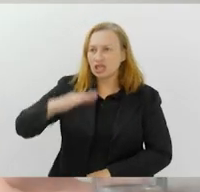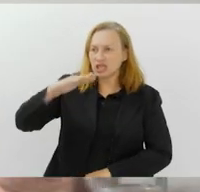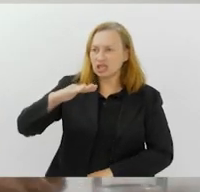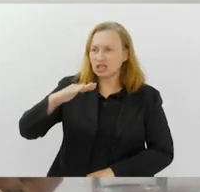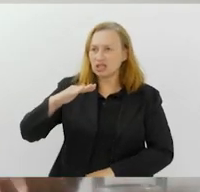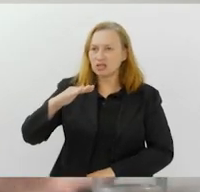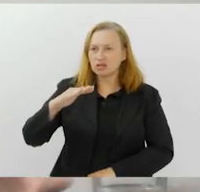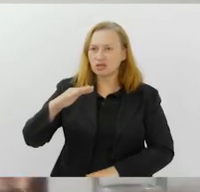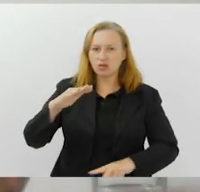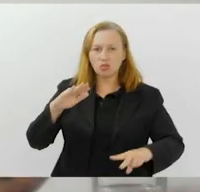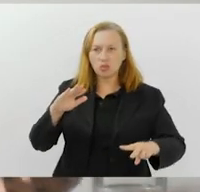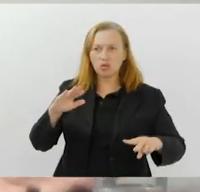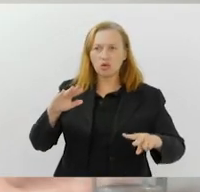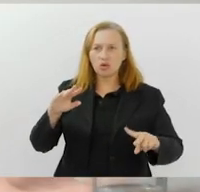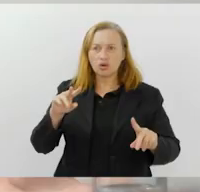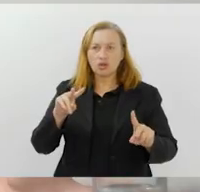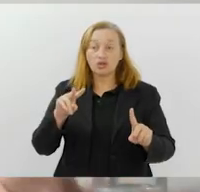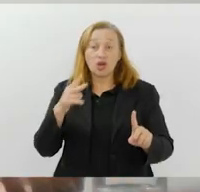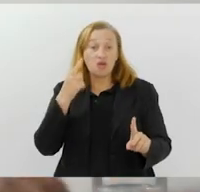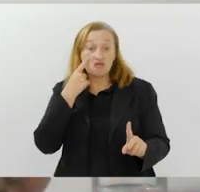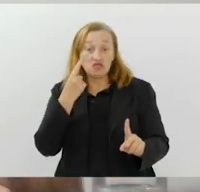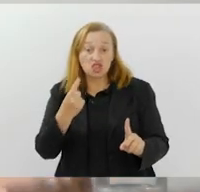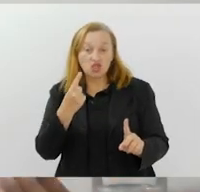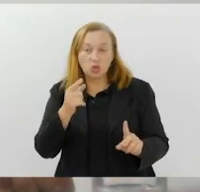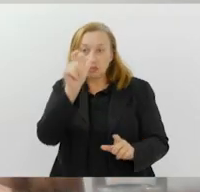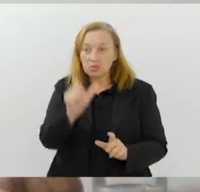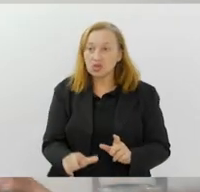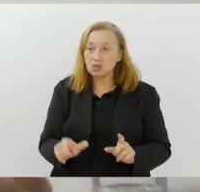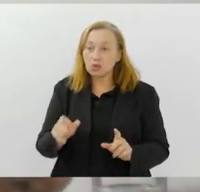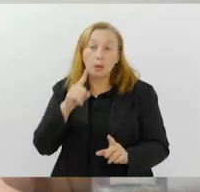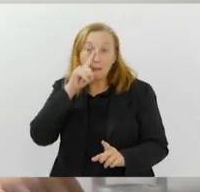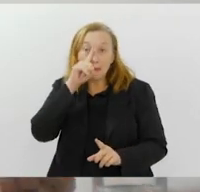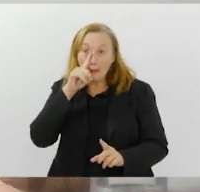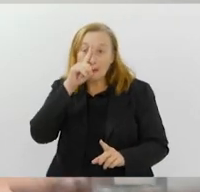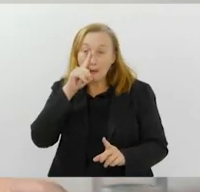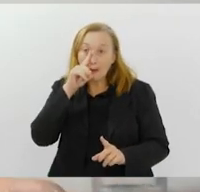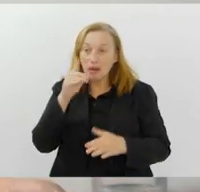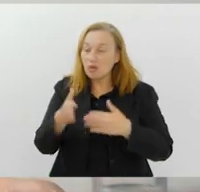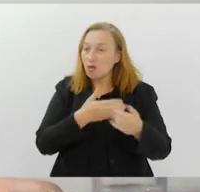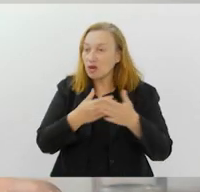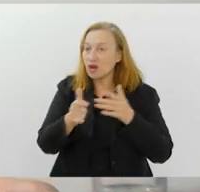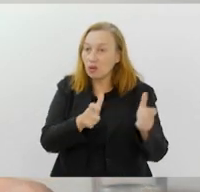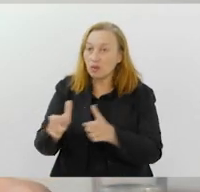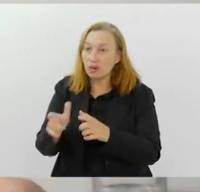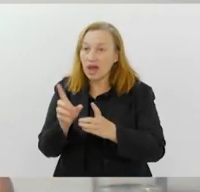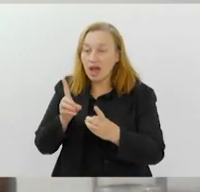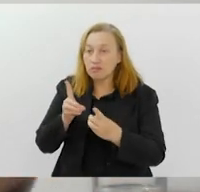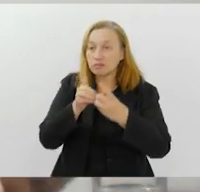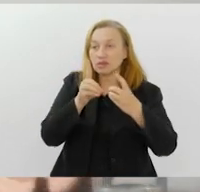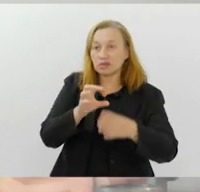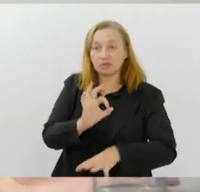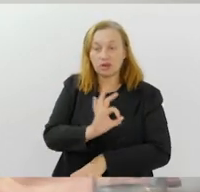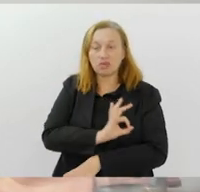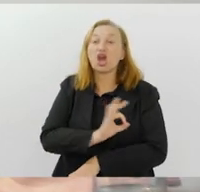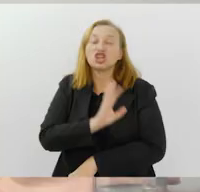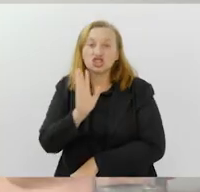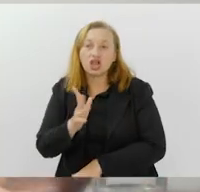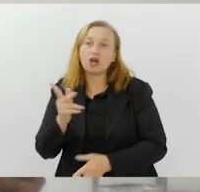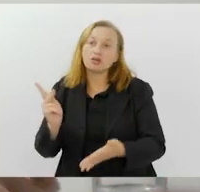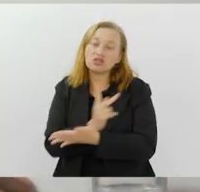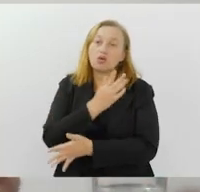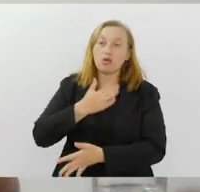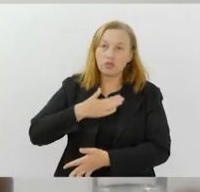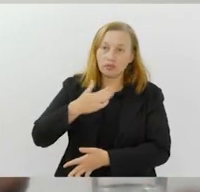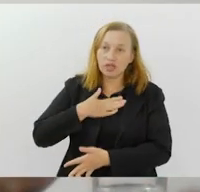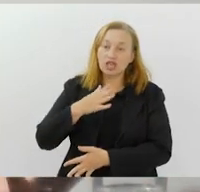vistas como perigosas e sendo abordadas em todo e qualquer espaço Como já aconteceu com comigo eu